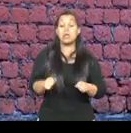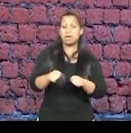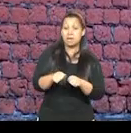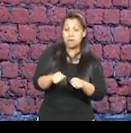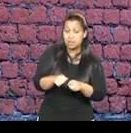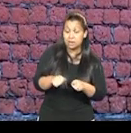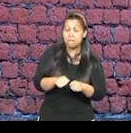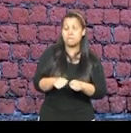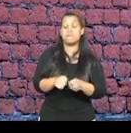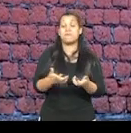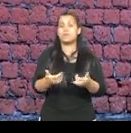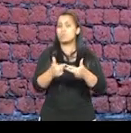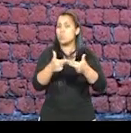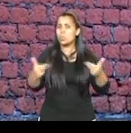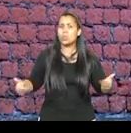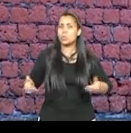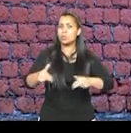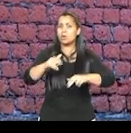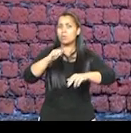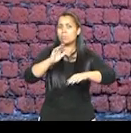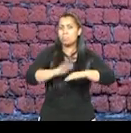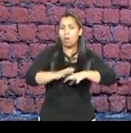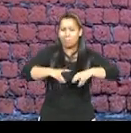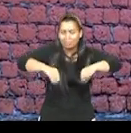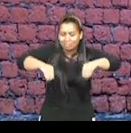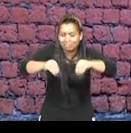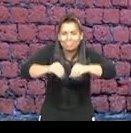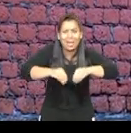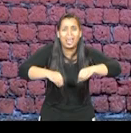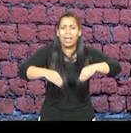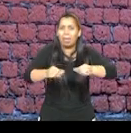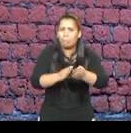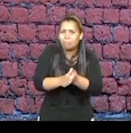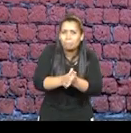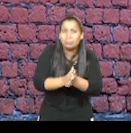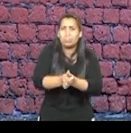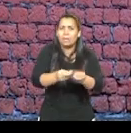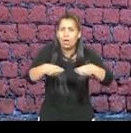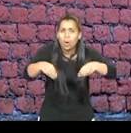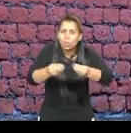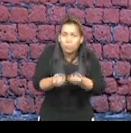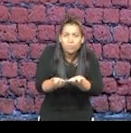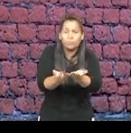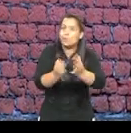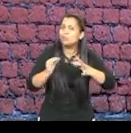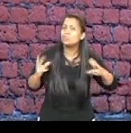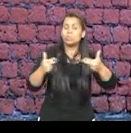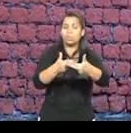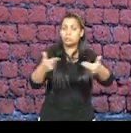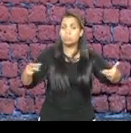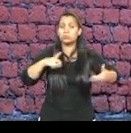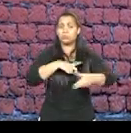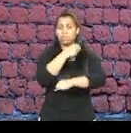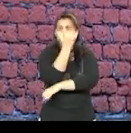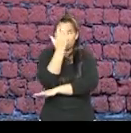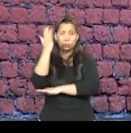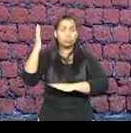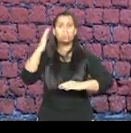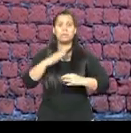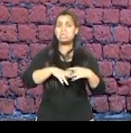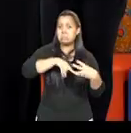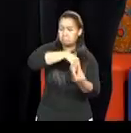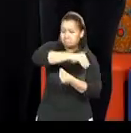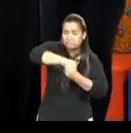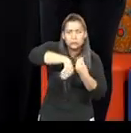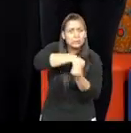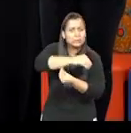com materiais próprios do solo, lama, terra, palha, tudo que houver na natureza possível, tudo isso é